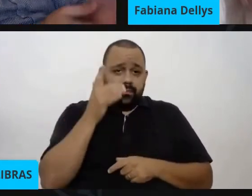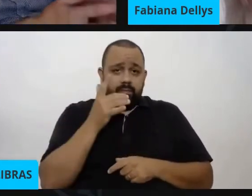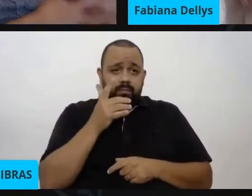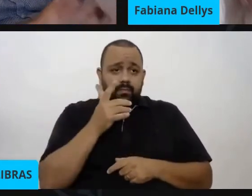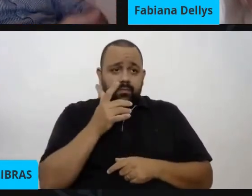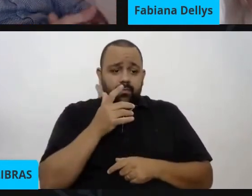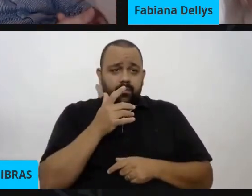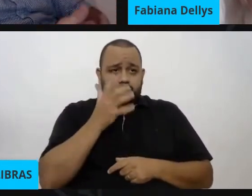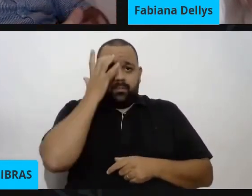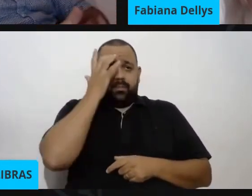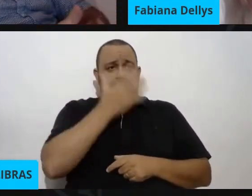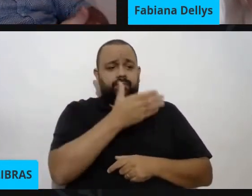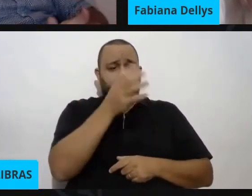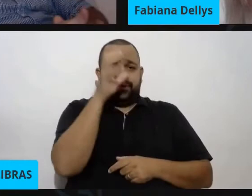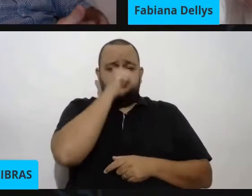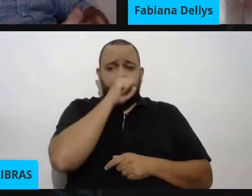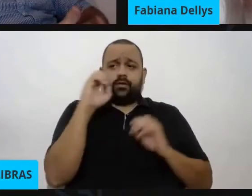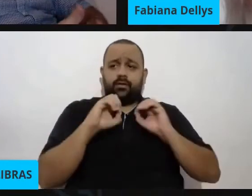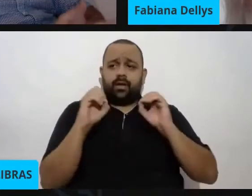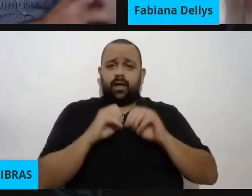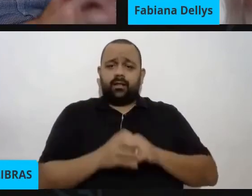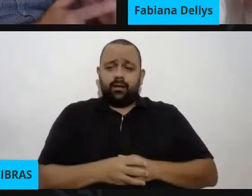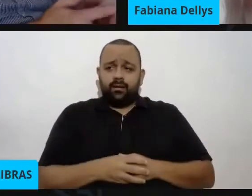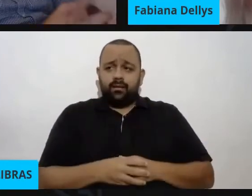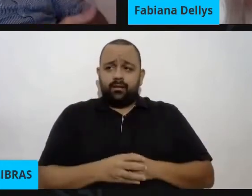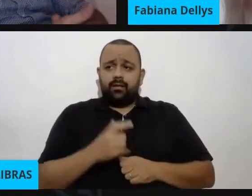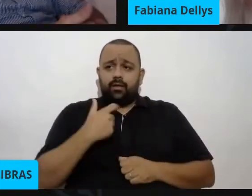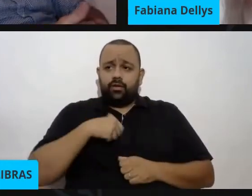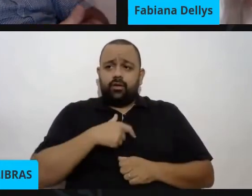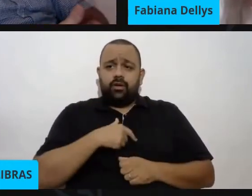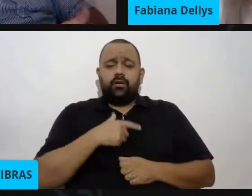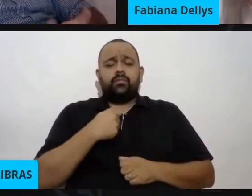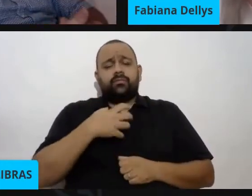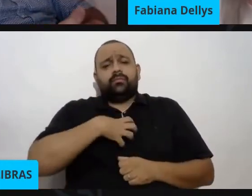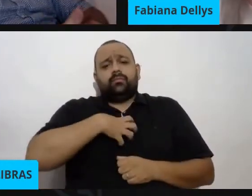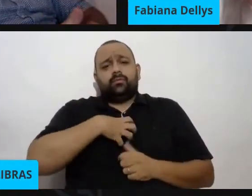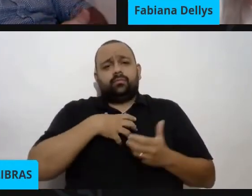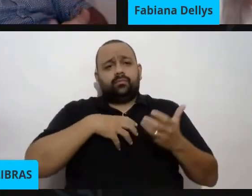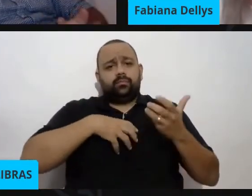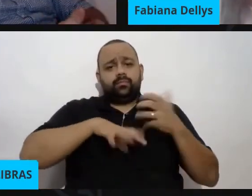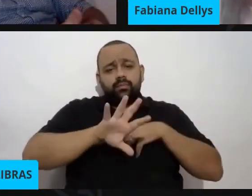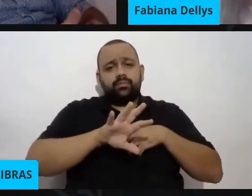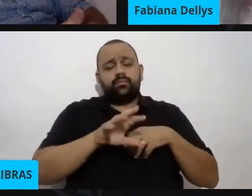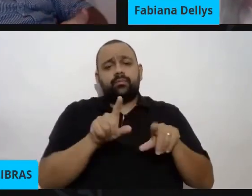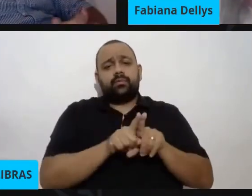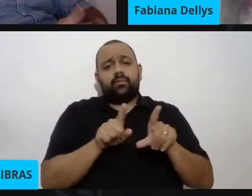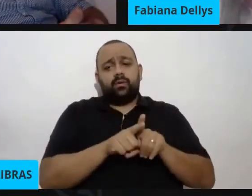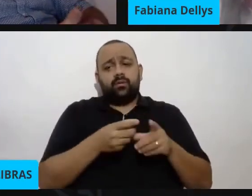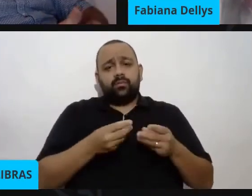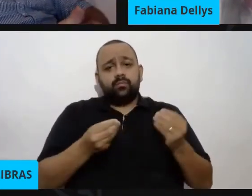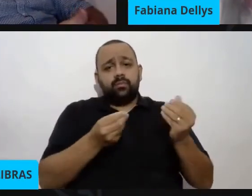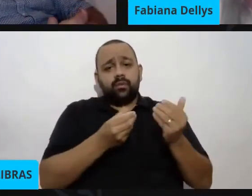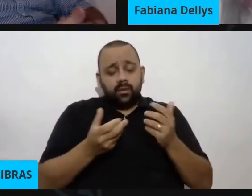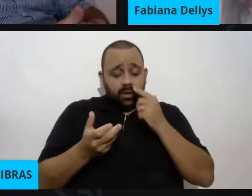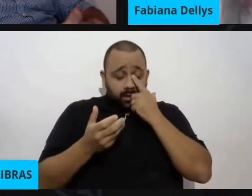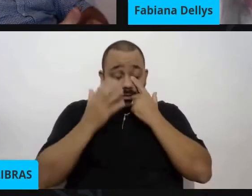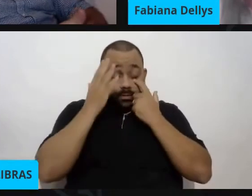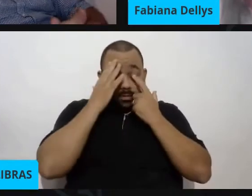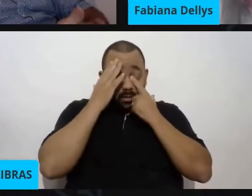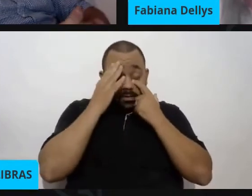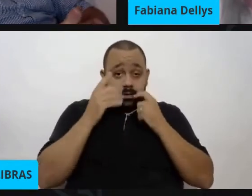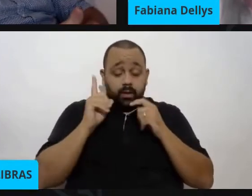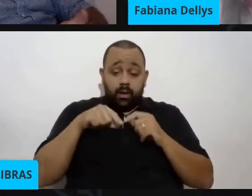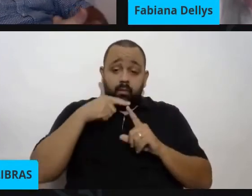pô. A gente tem que olhar com sensibilidade. E talvez isso seja algo